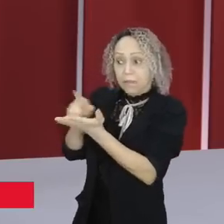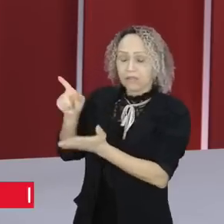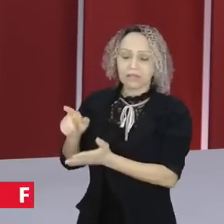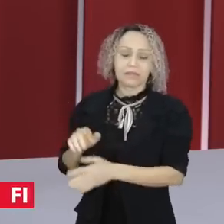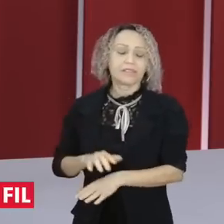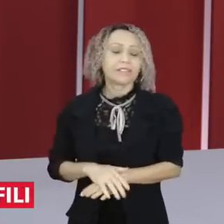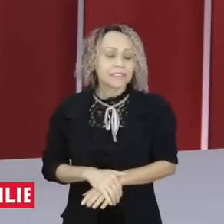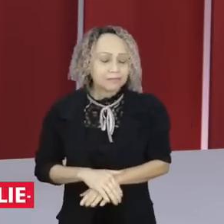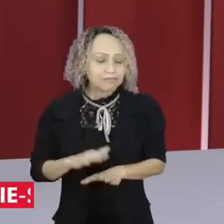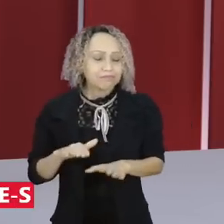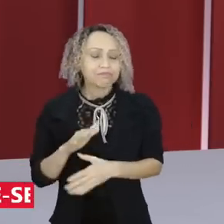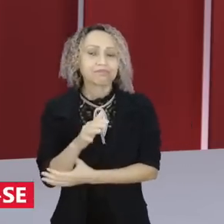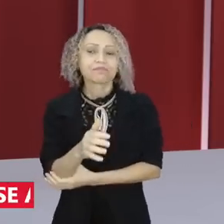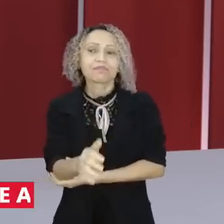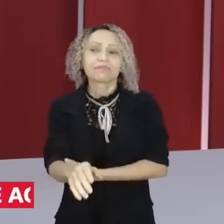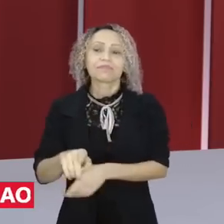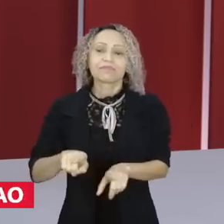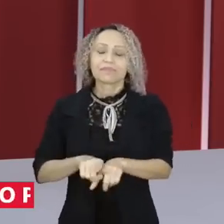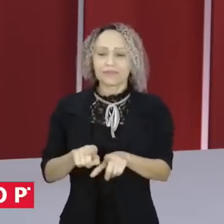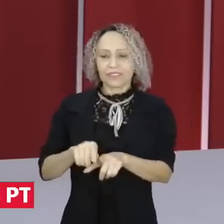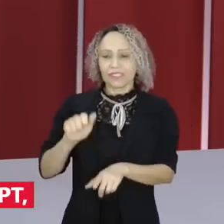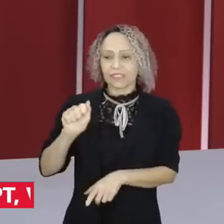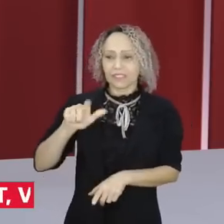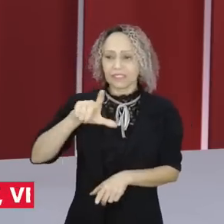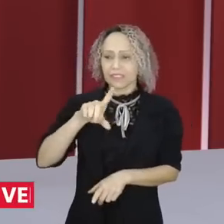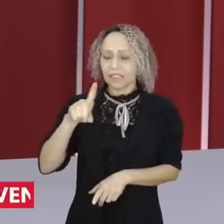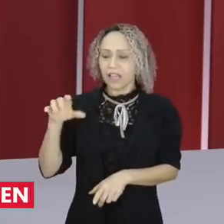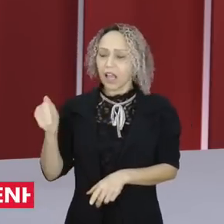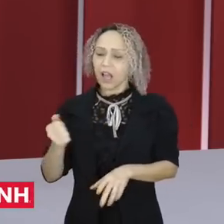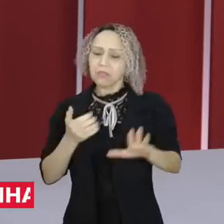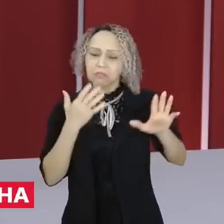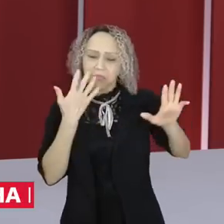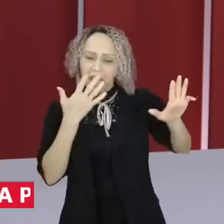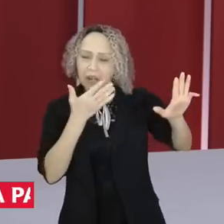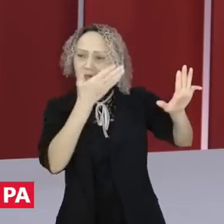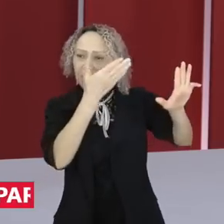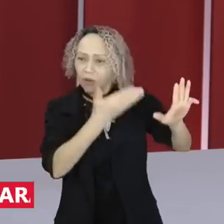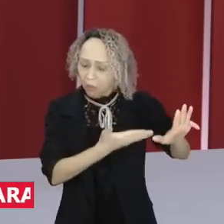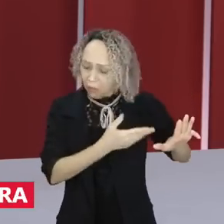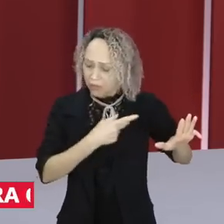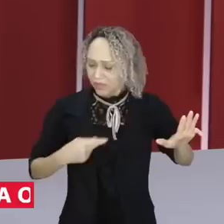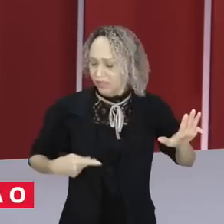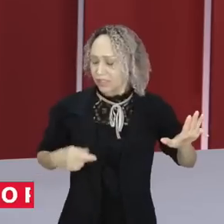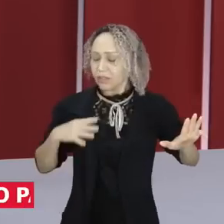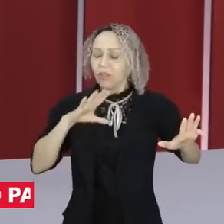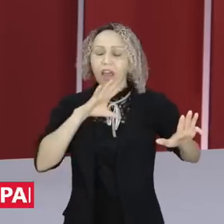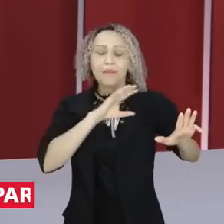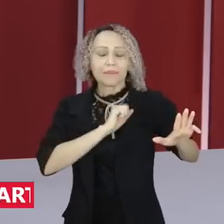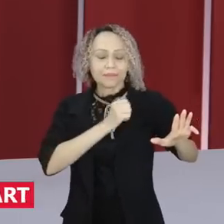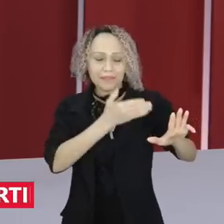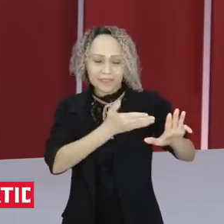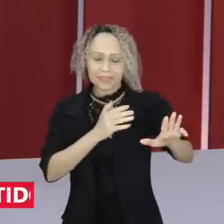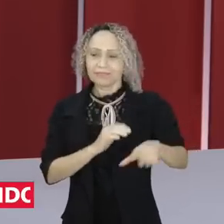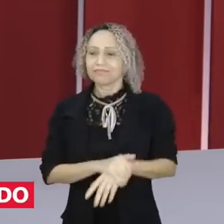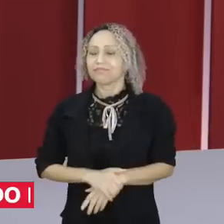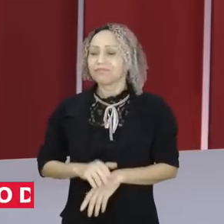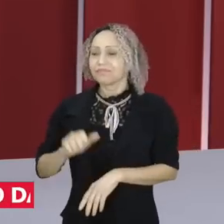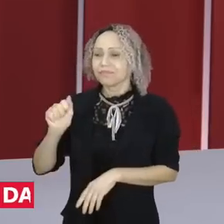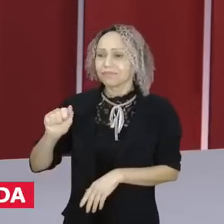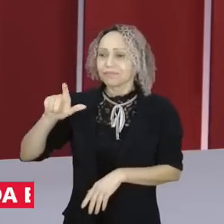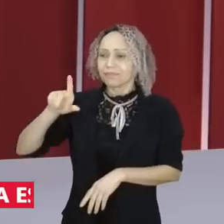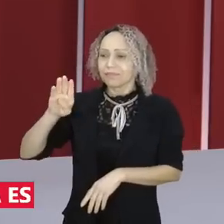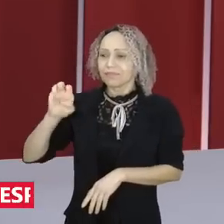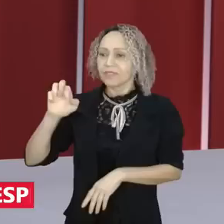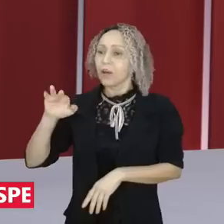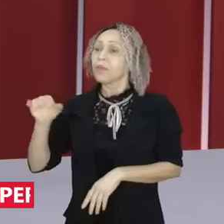Sartorelli também saudando aqui o presidente Lula, nosso amado presidente Lula. Alberto Quironi também pedindo aqui também o volta